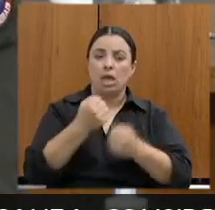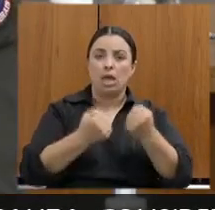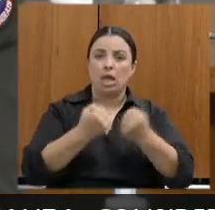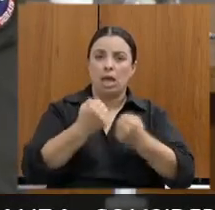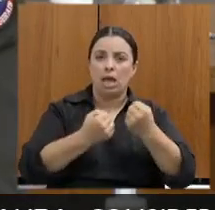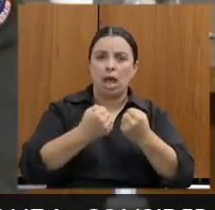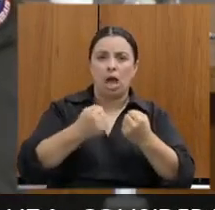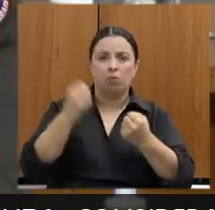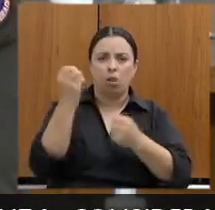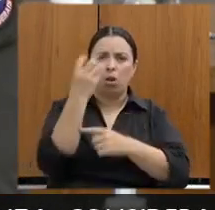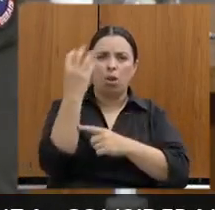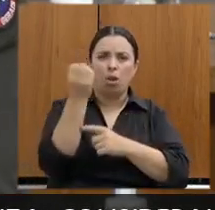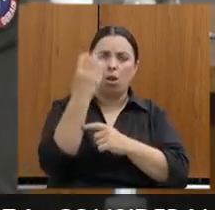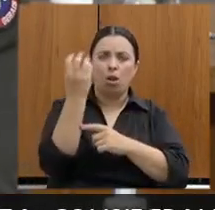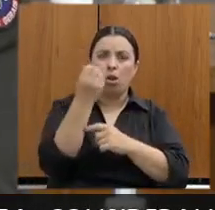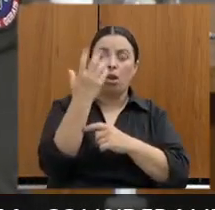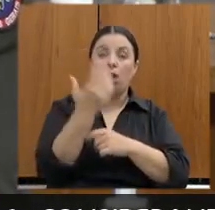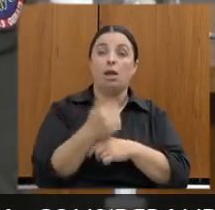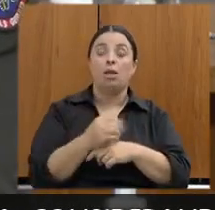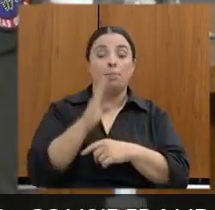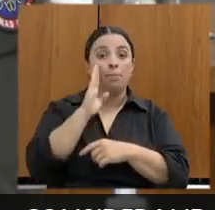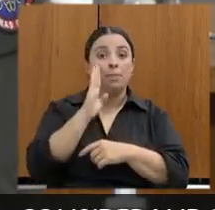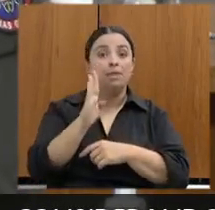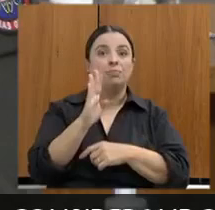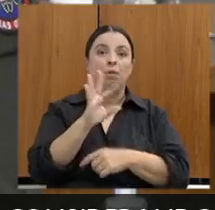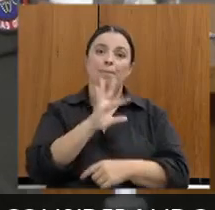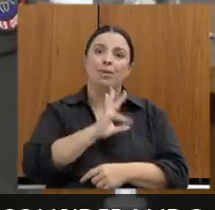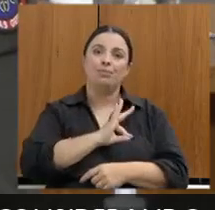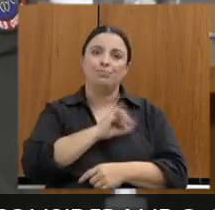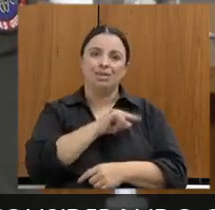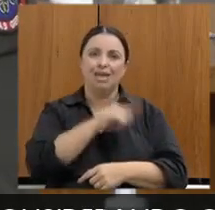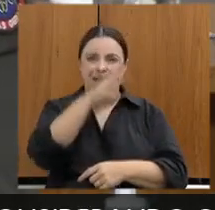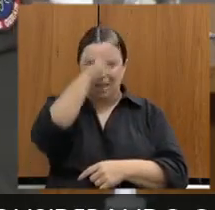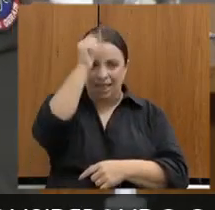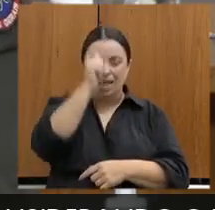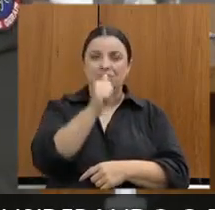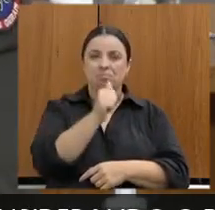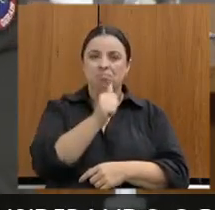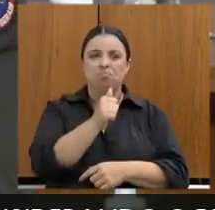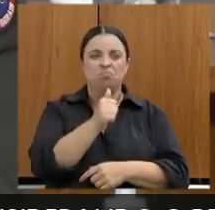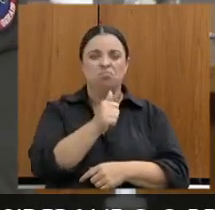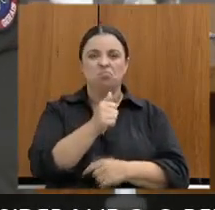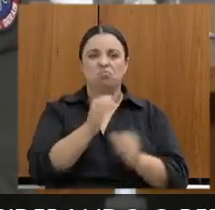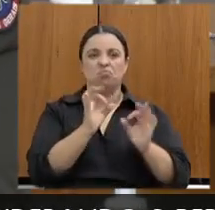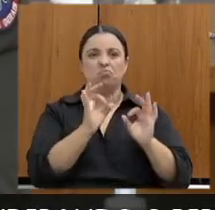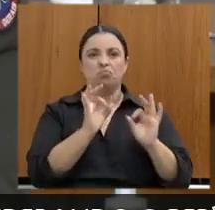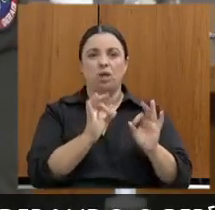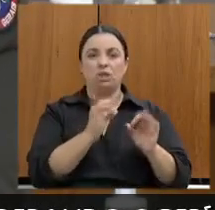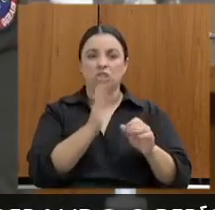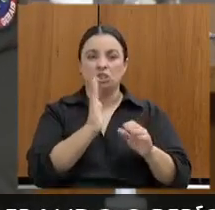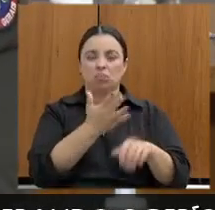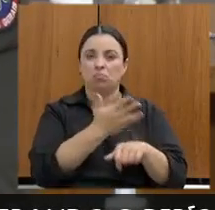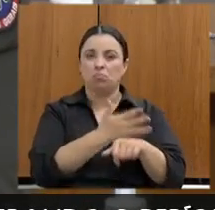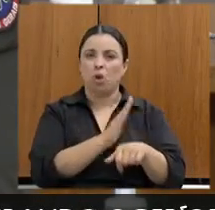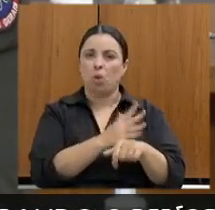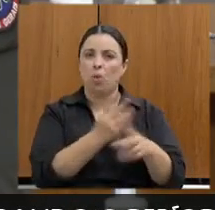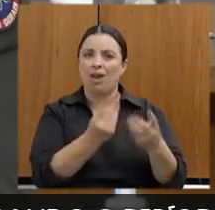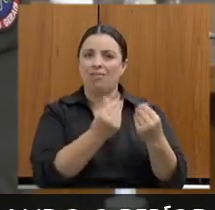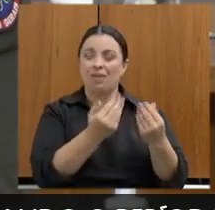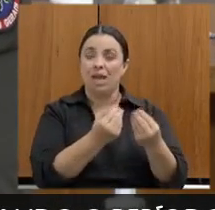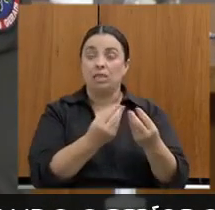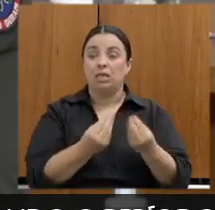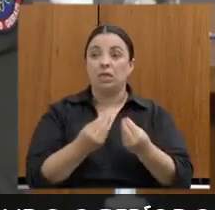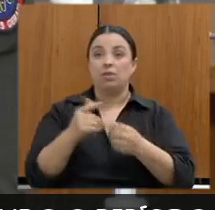militares qualificados que entregaram serviço extraordinário porque eu digo extraordinário porque o